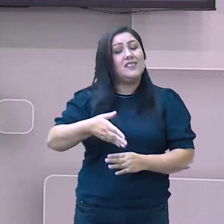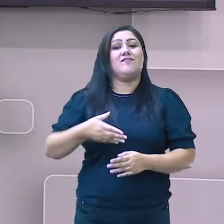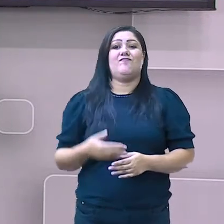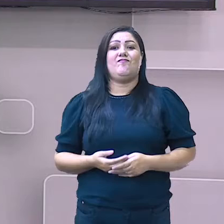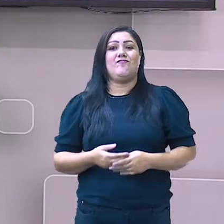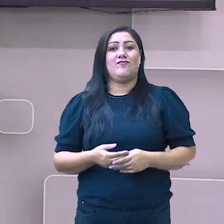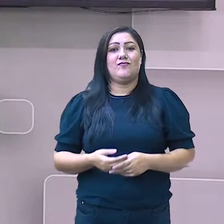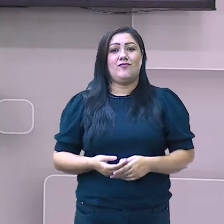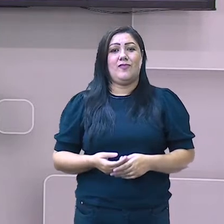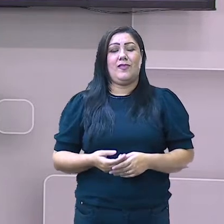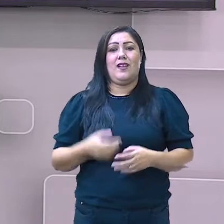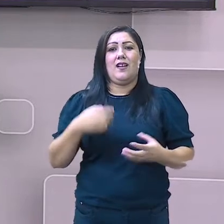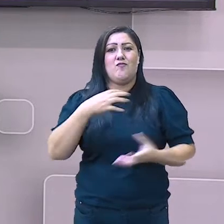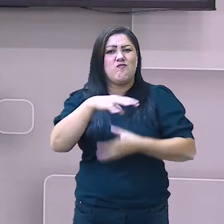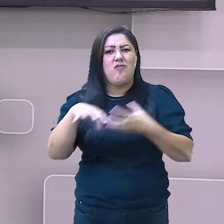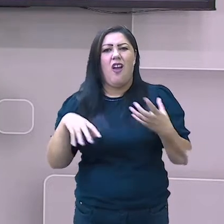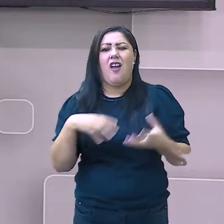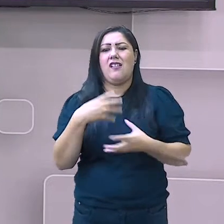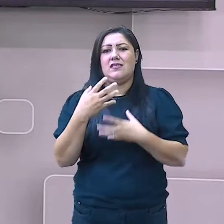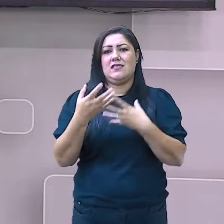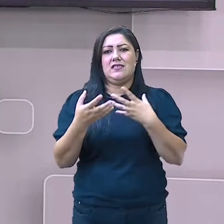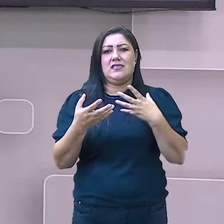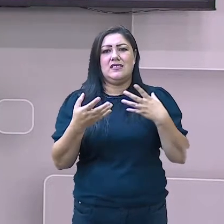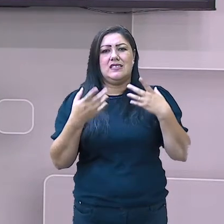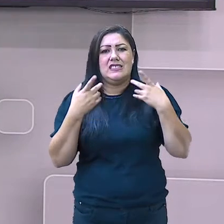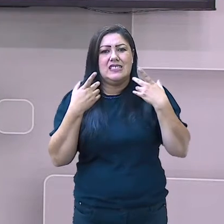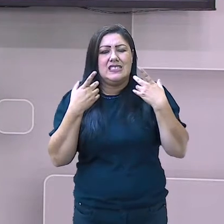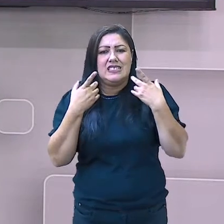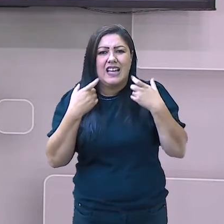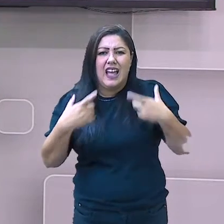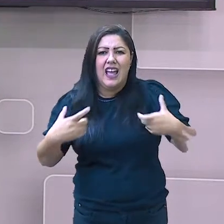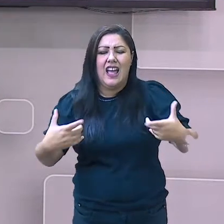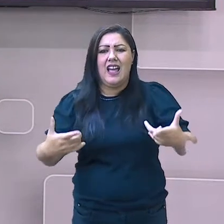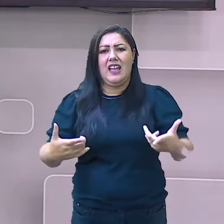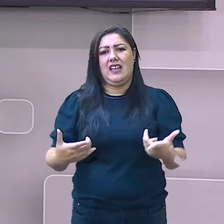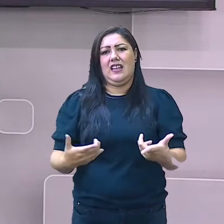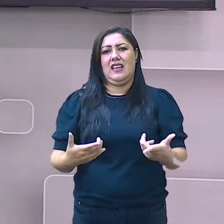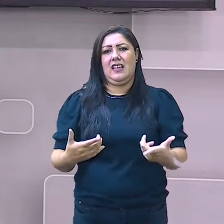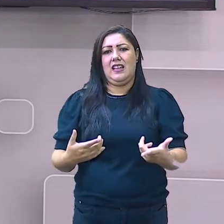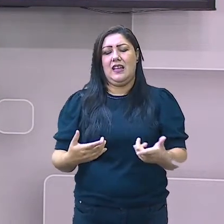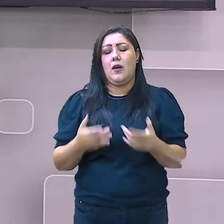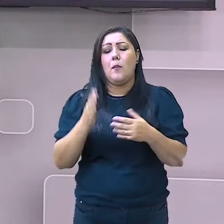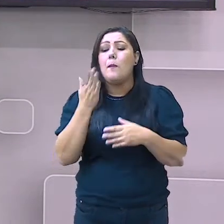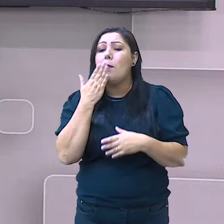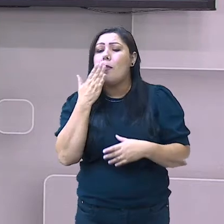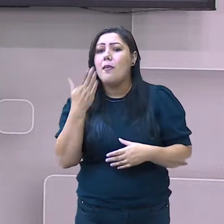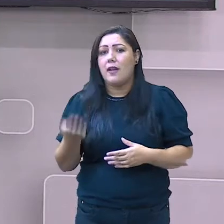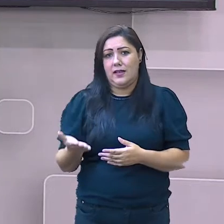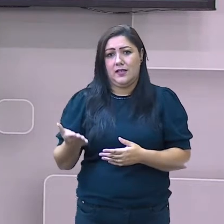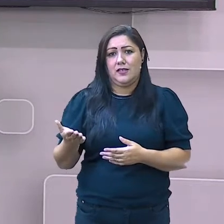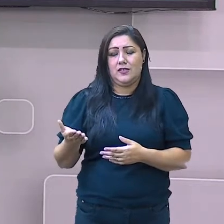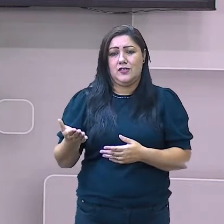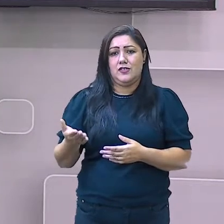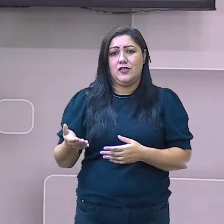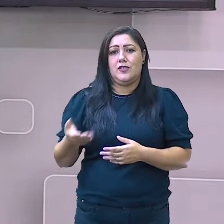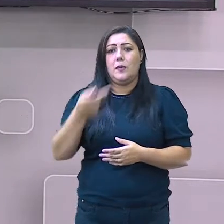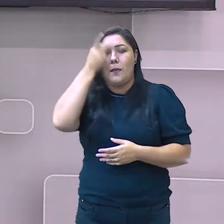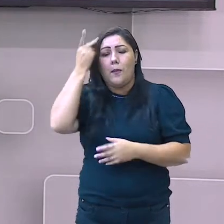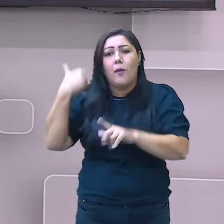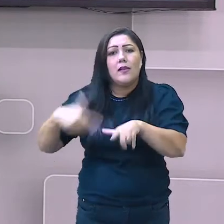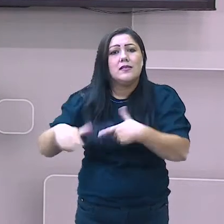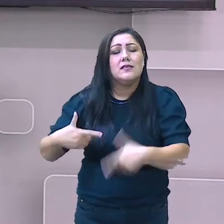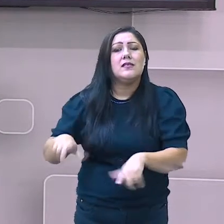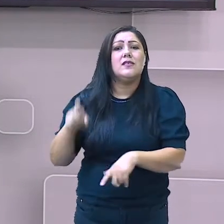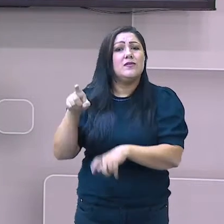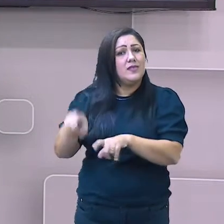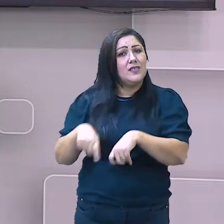eclosão, com esse pedido do proletariado, né, dos camponeses, ao czar para diminuir